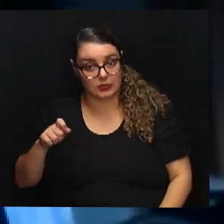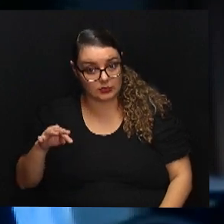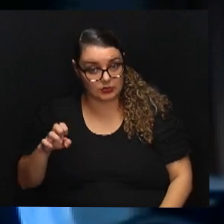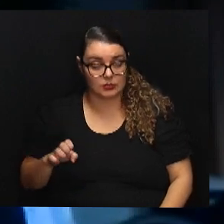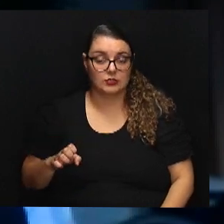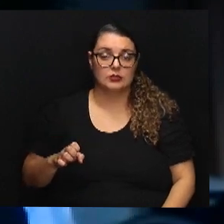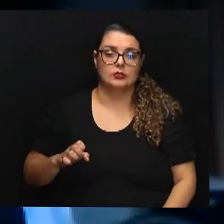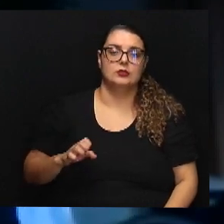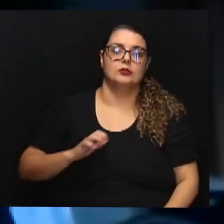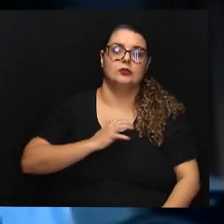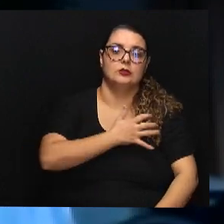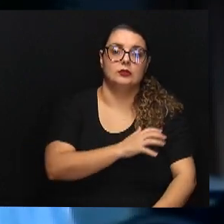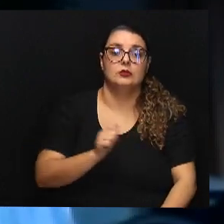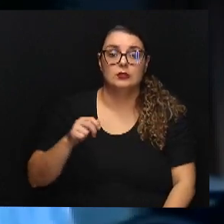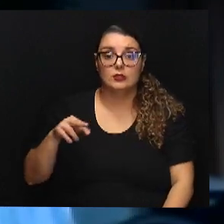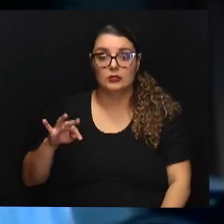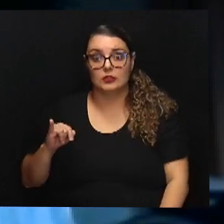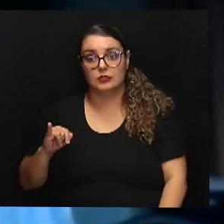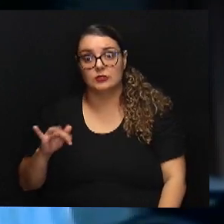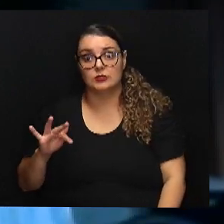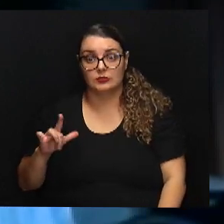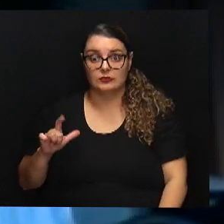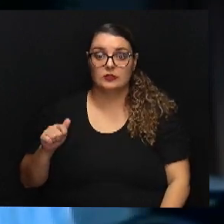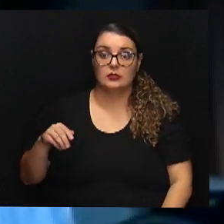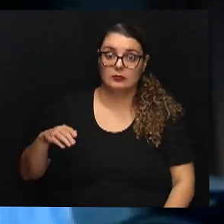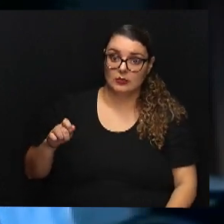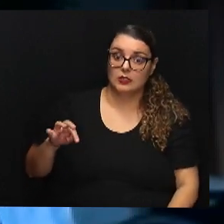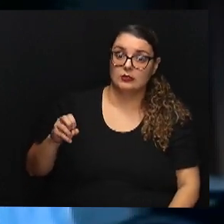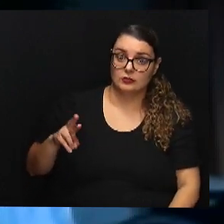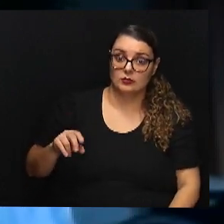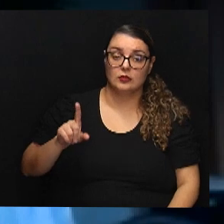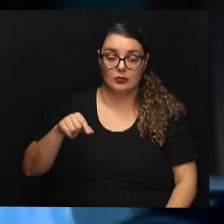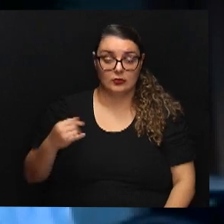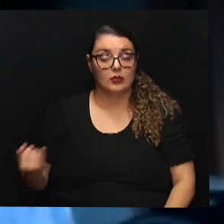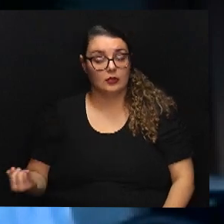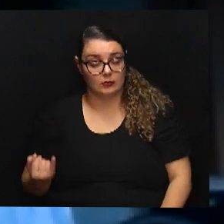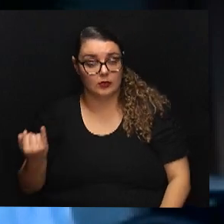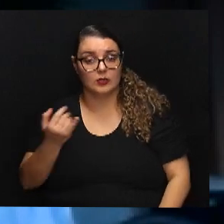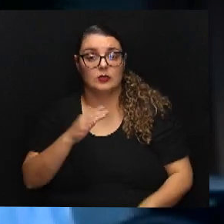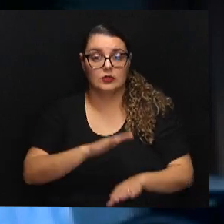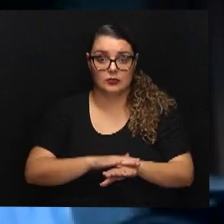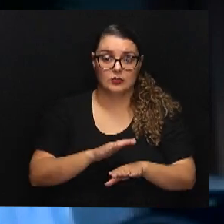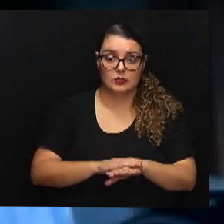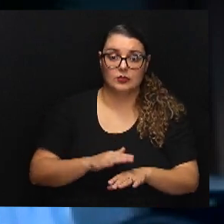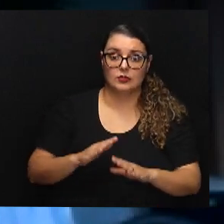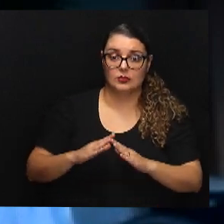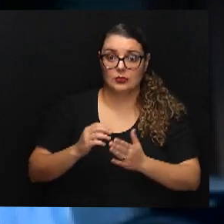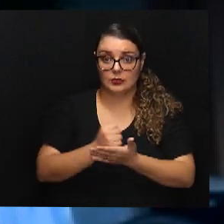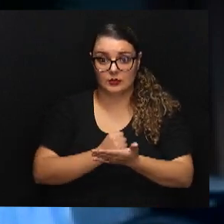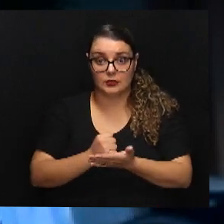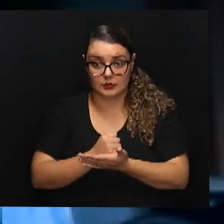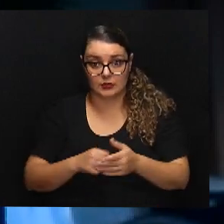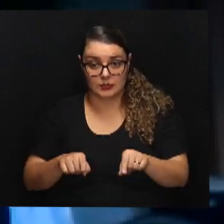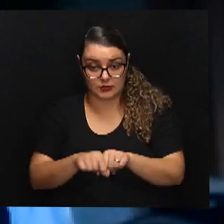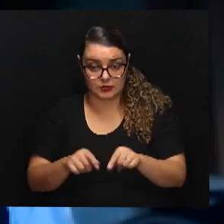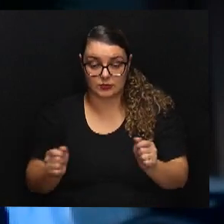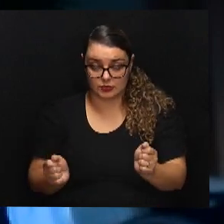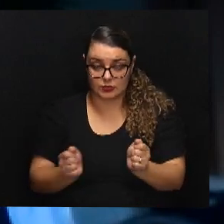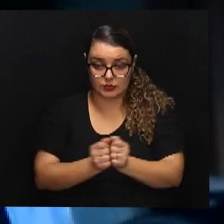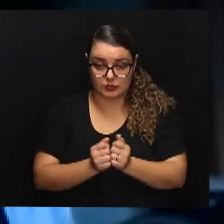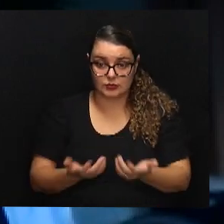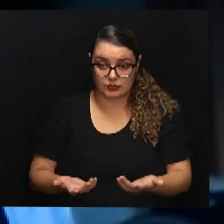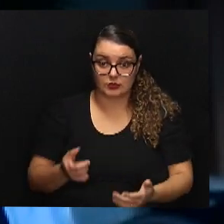de relaxantes musculares, anti-inflamatórios, né? Então, é muito importante também essa ação